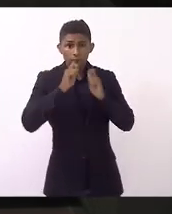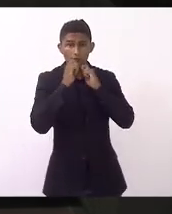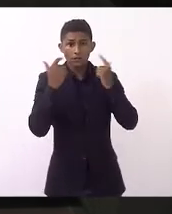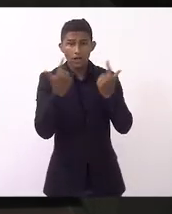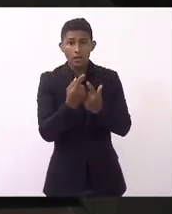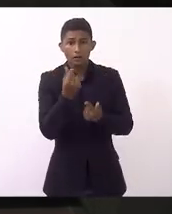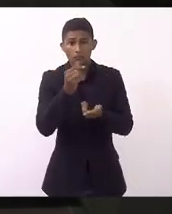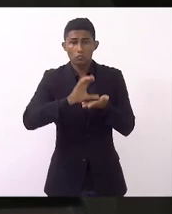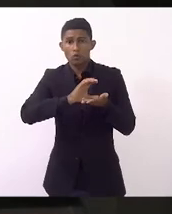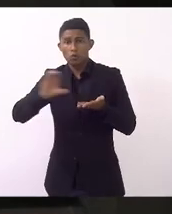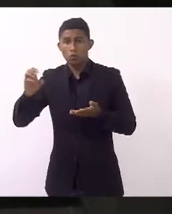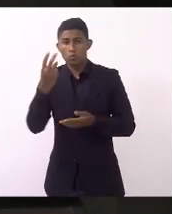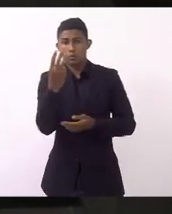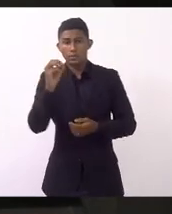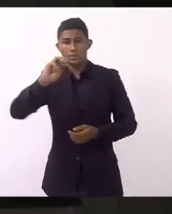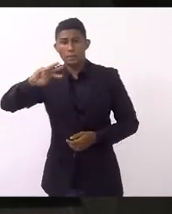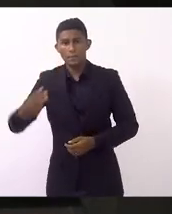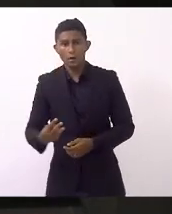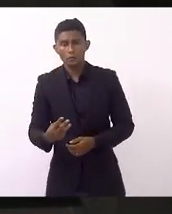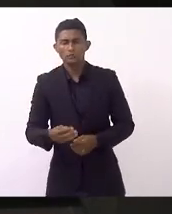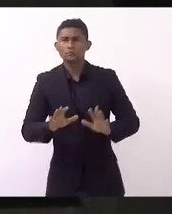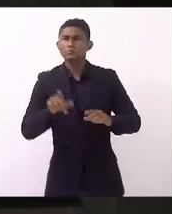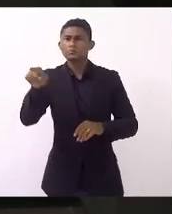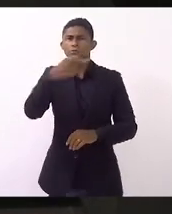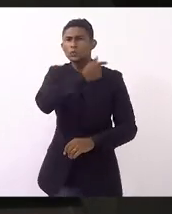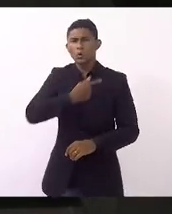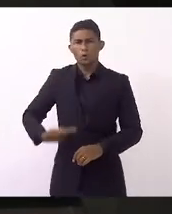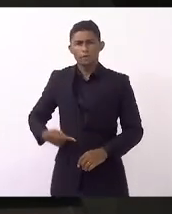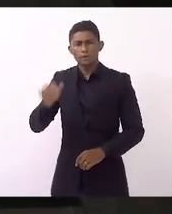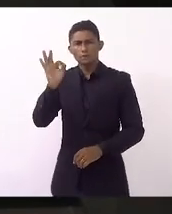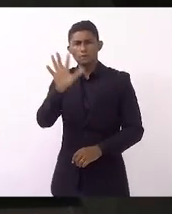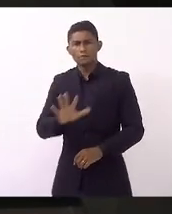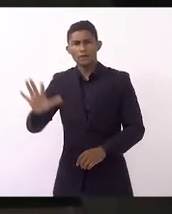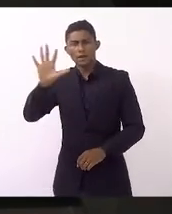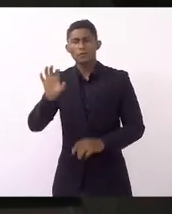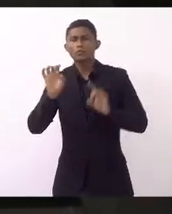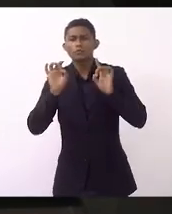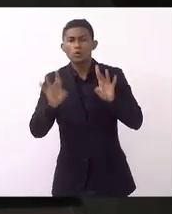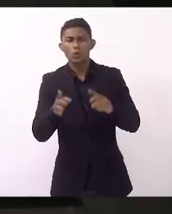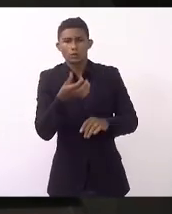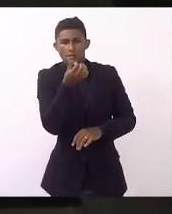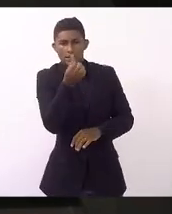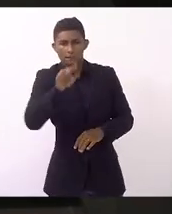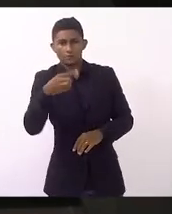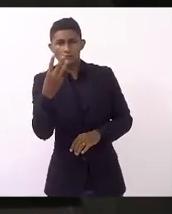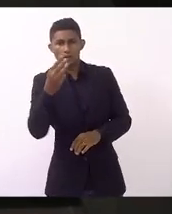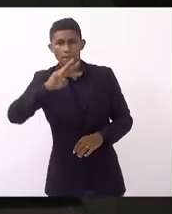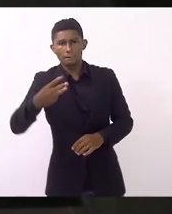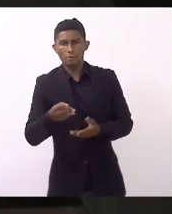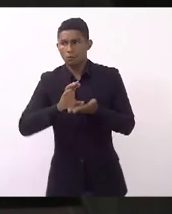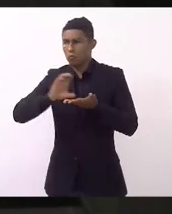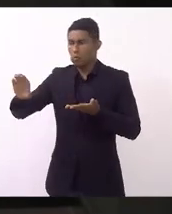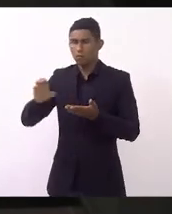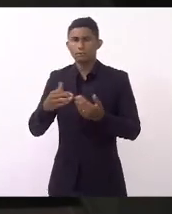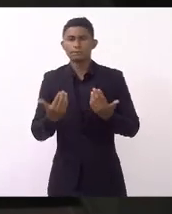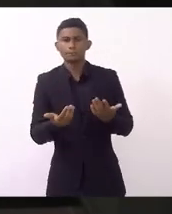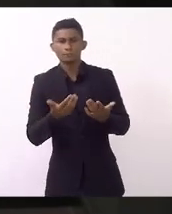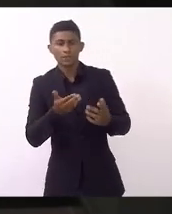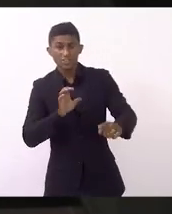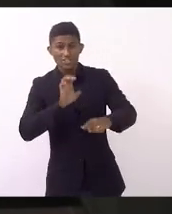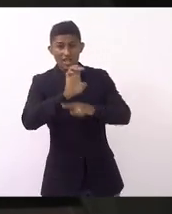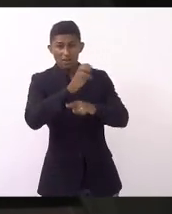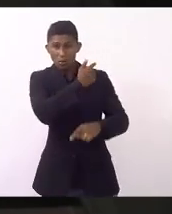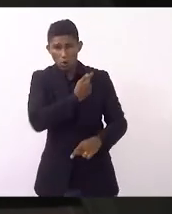30 milhões e o governo federal apenas 6,3 milhões de reais. E o governo estadual, nenhuma